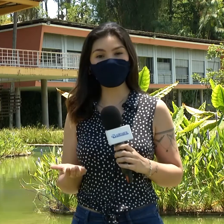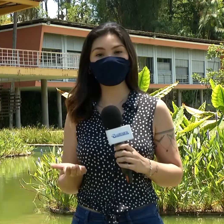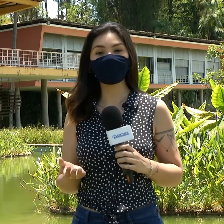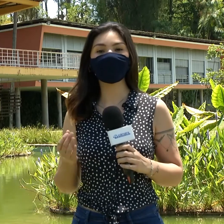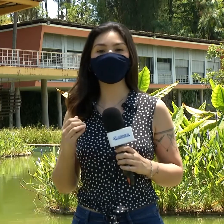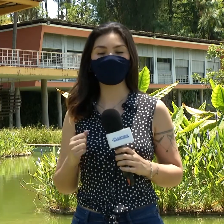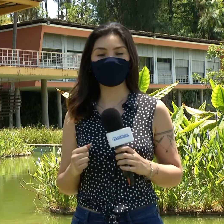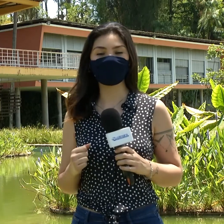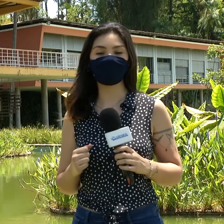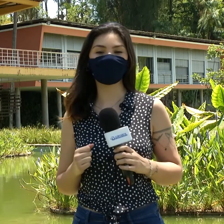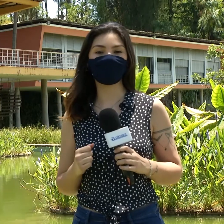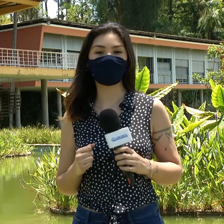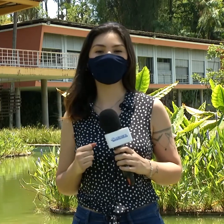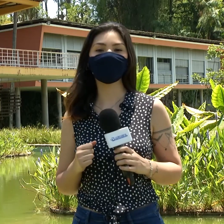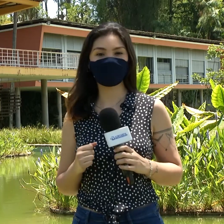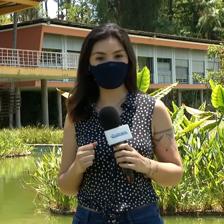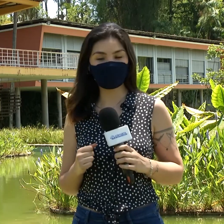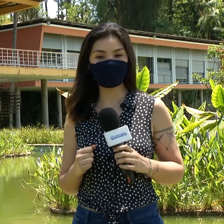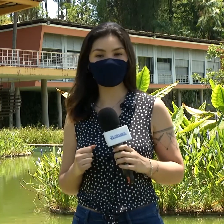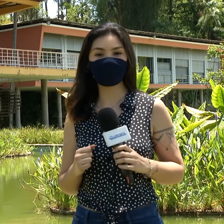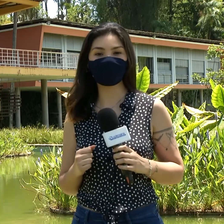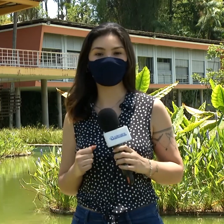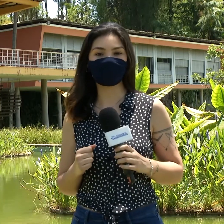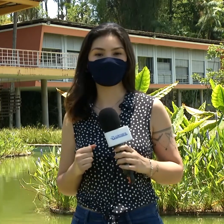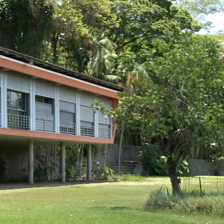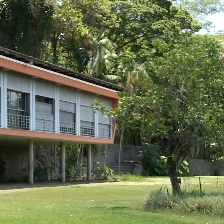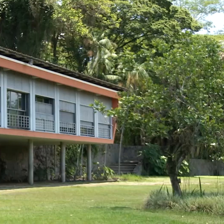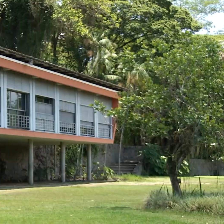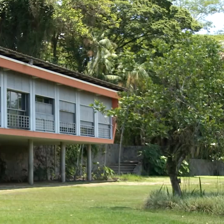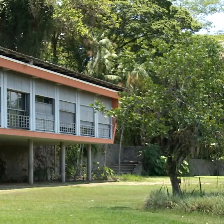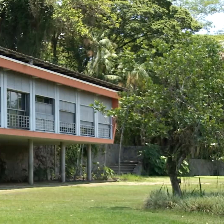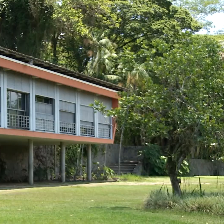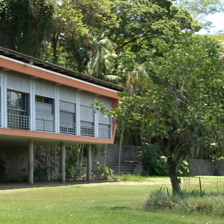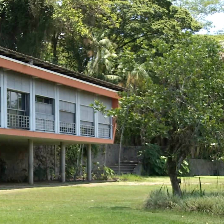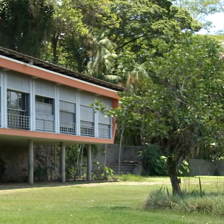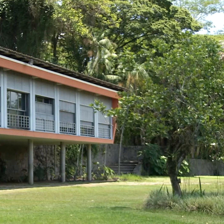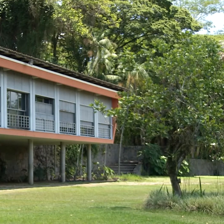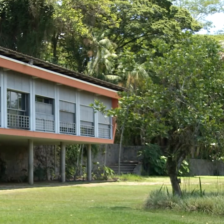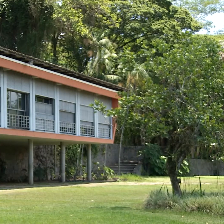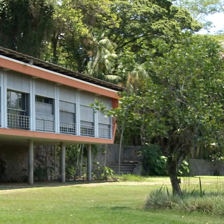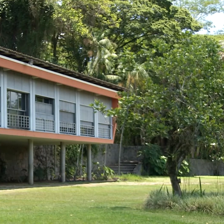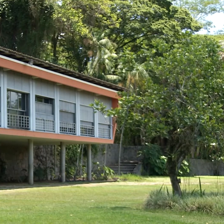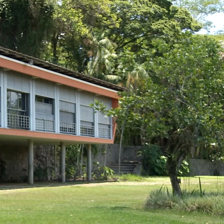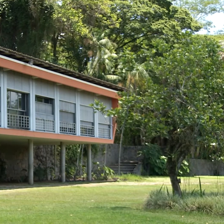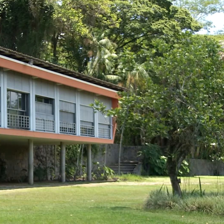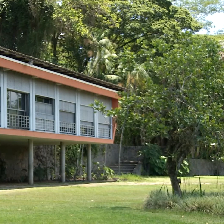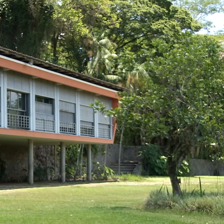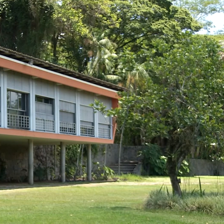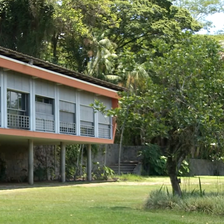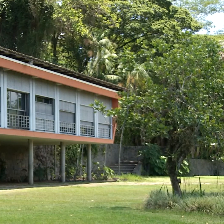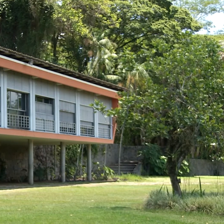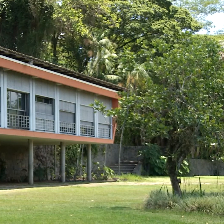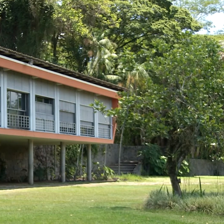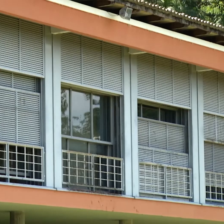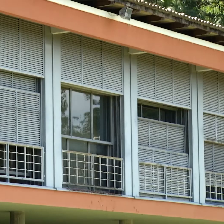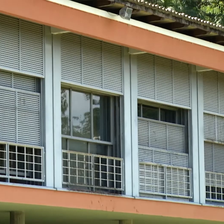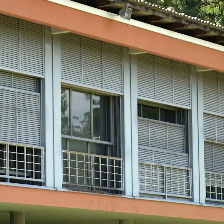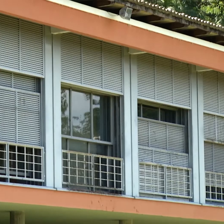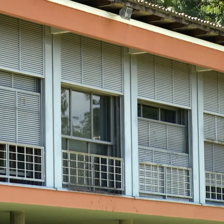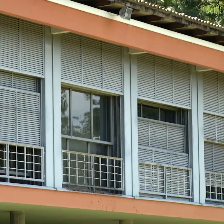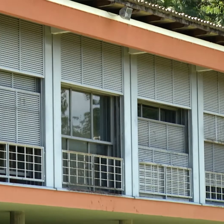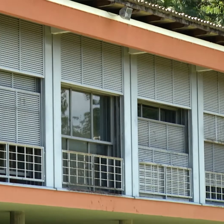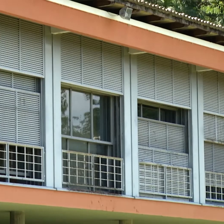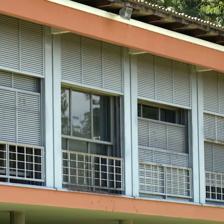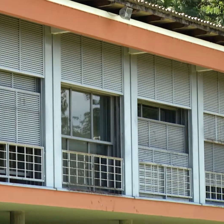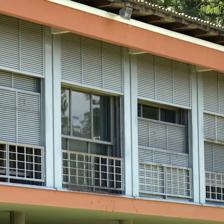culturais da semana de arte moderna de 1922 um dos exemplos da arquitetura intimista e contemporânea é a